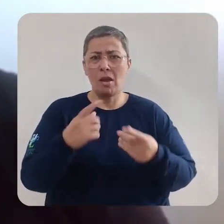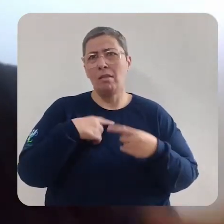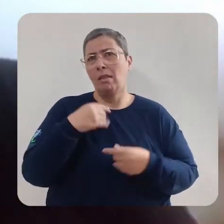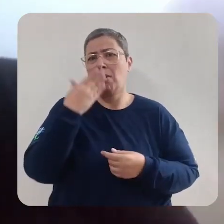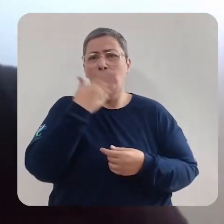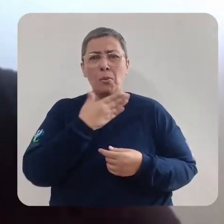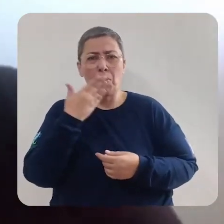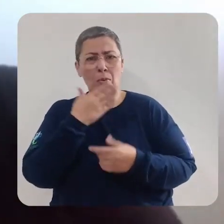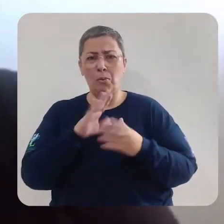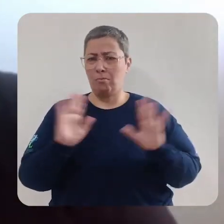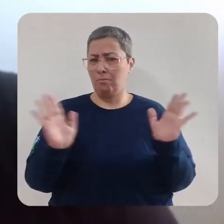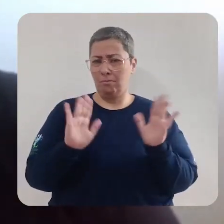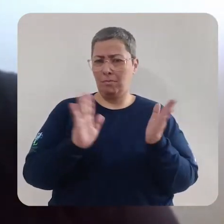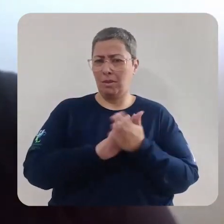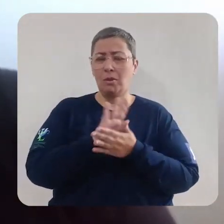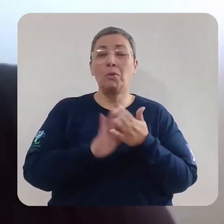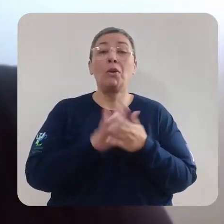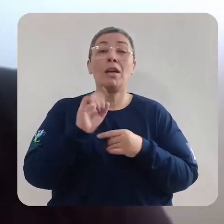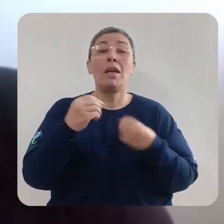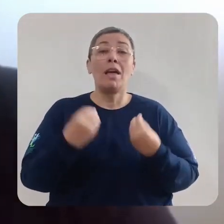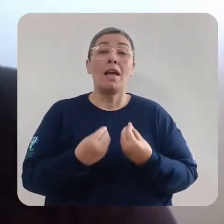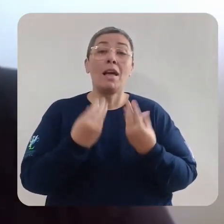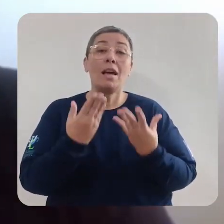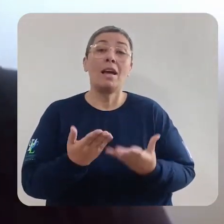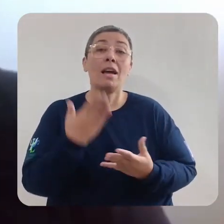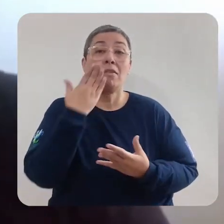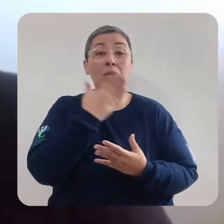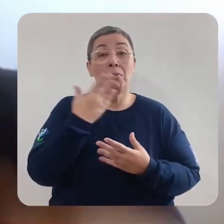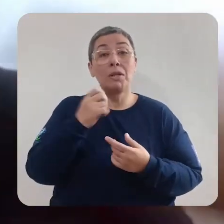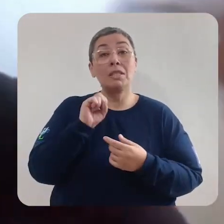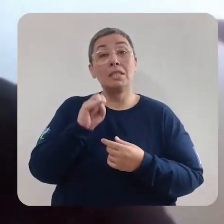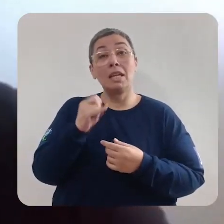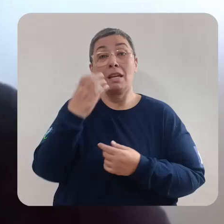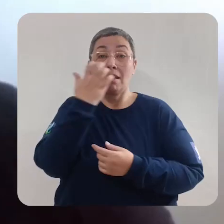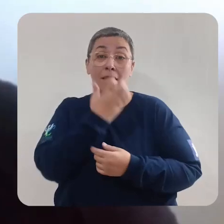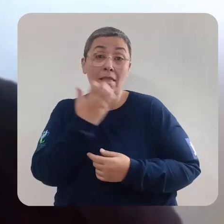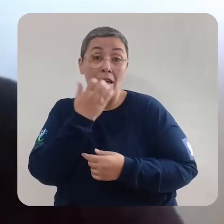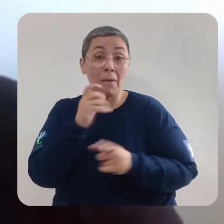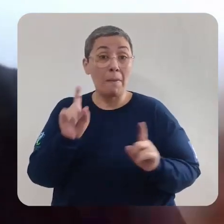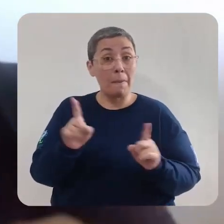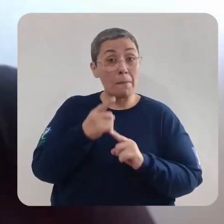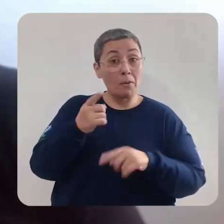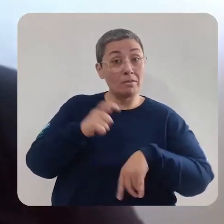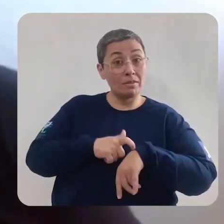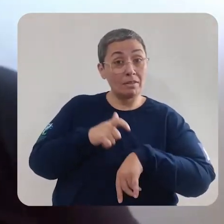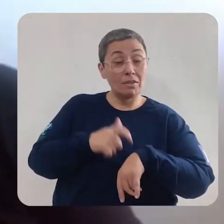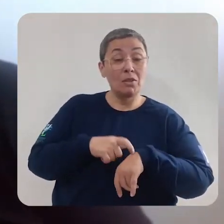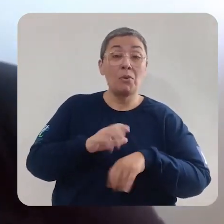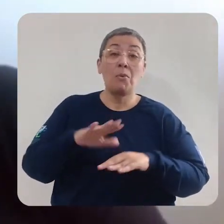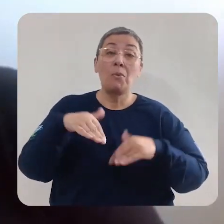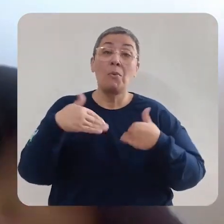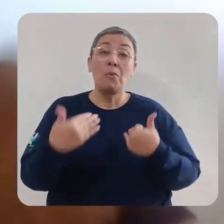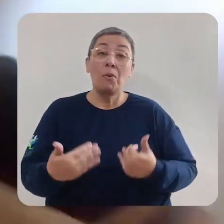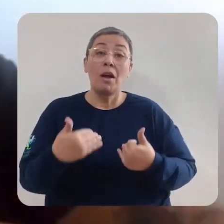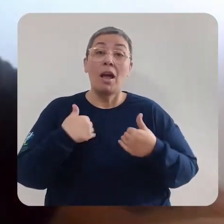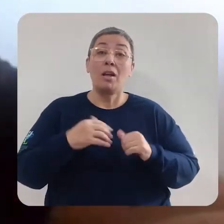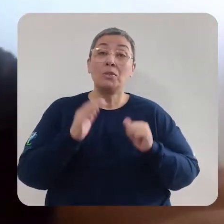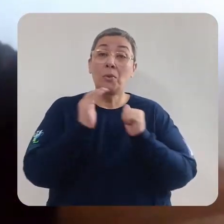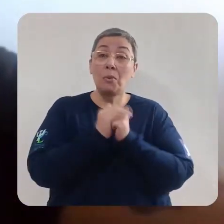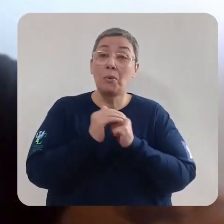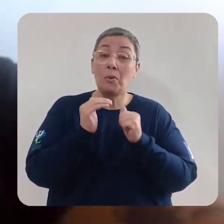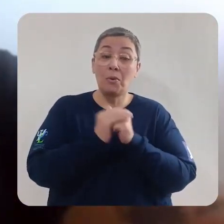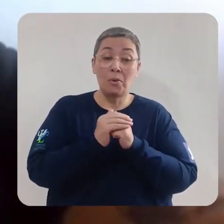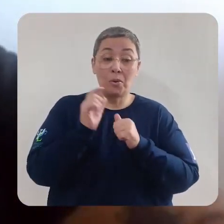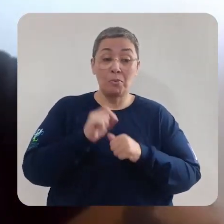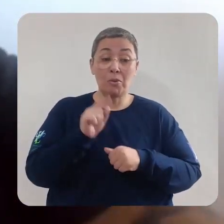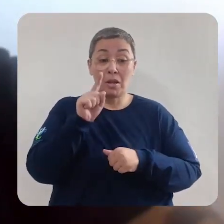ganhavam assim doces por nada. Elas ganhavam doces quando elas cantavam músicas da época e quando elas rezavam